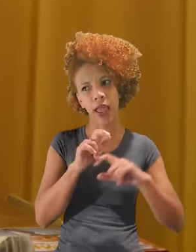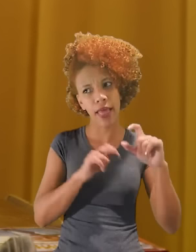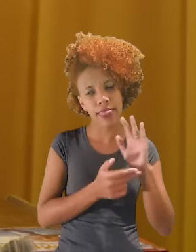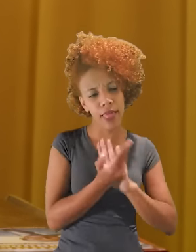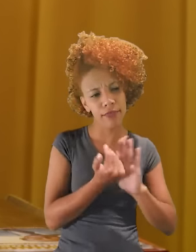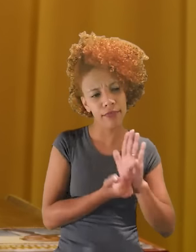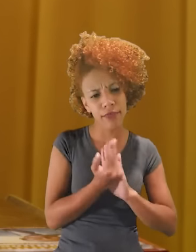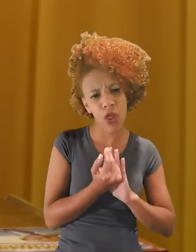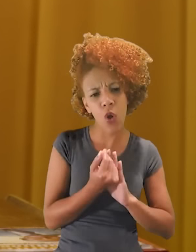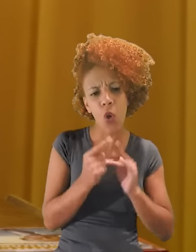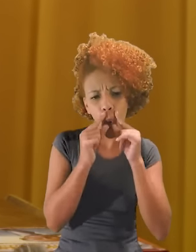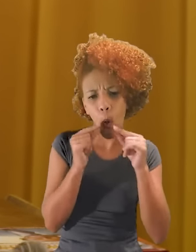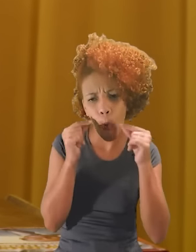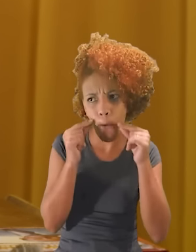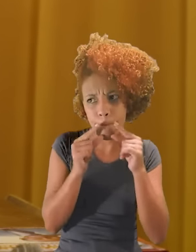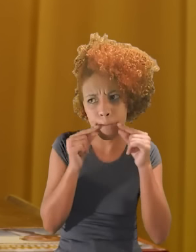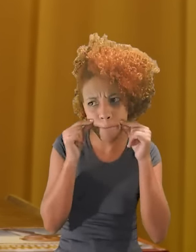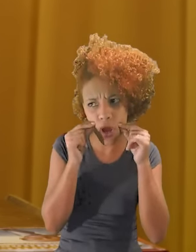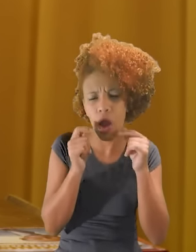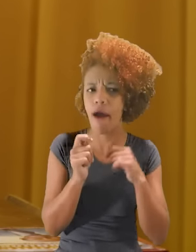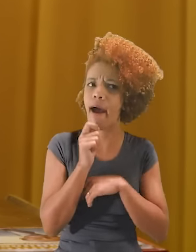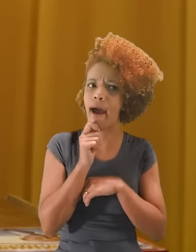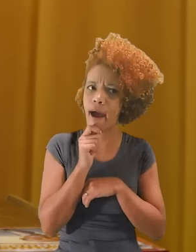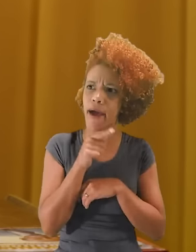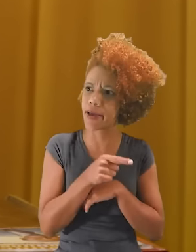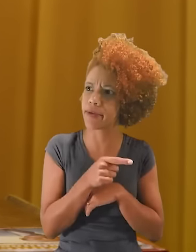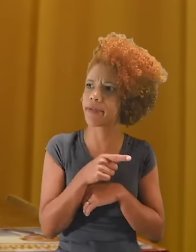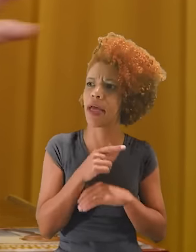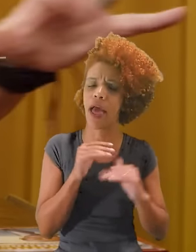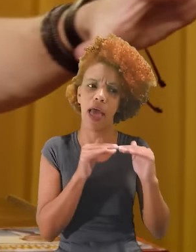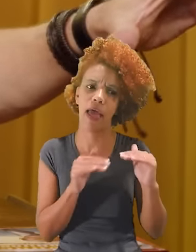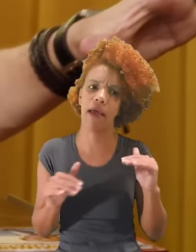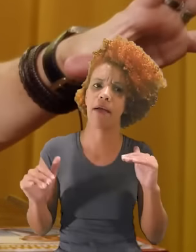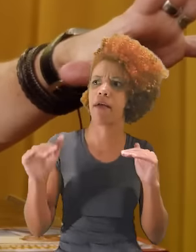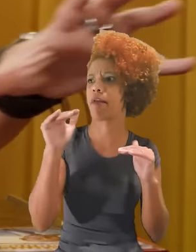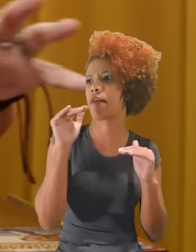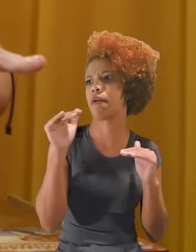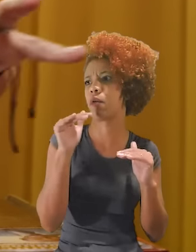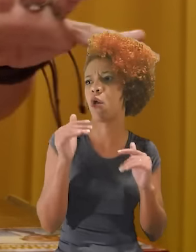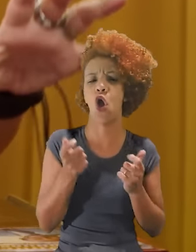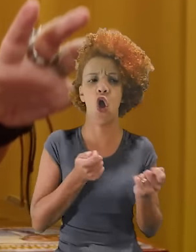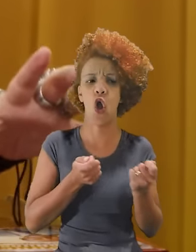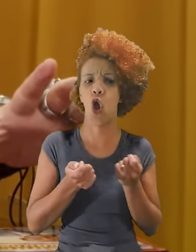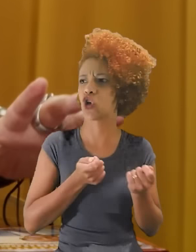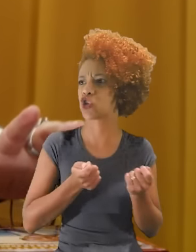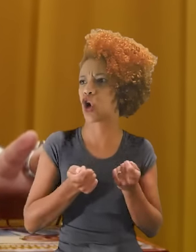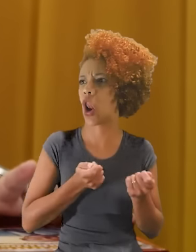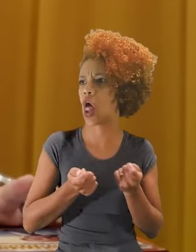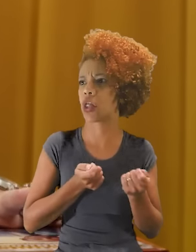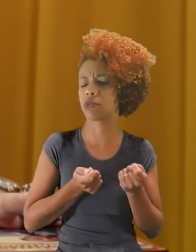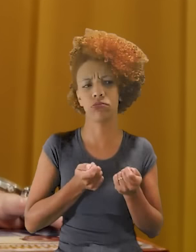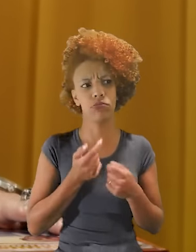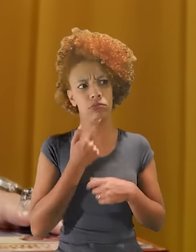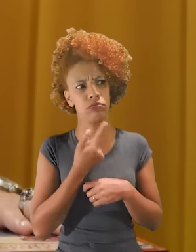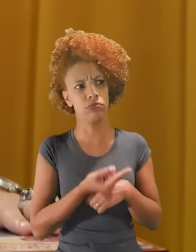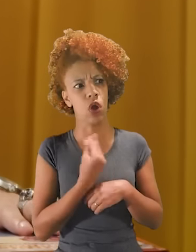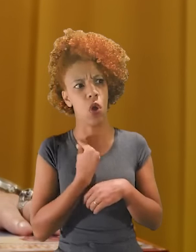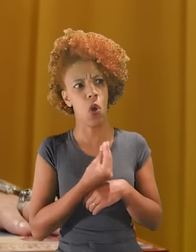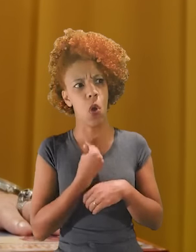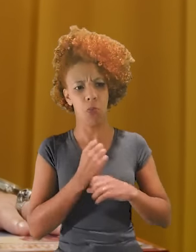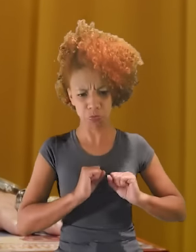desse desenho, o Bigodinho, cara, ainda era o ser supremo do mundo, o cara que tava dominando a parada. Então eu falo assim, meu,